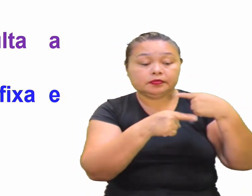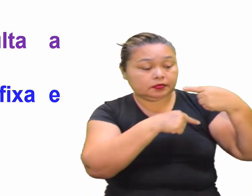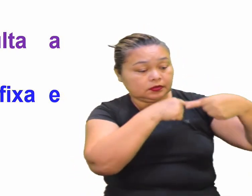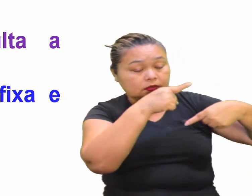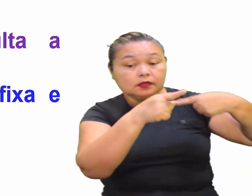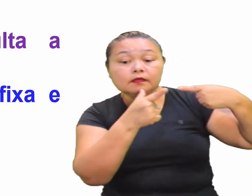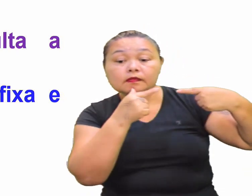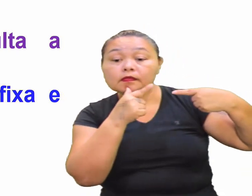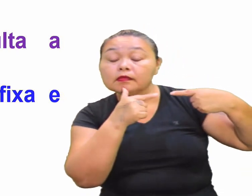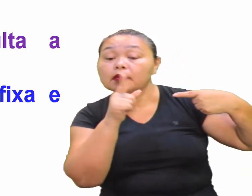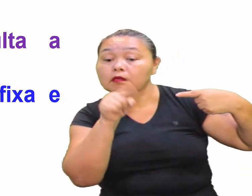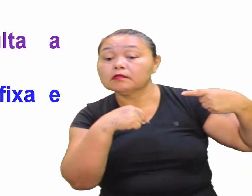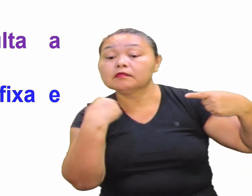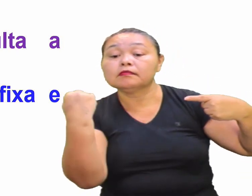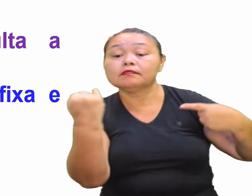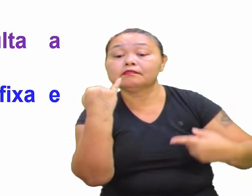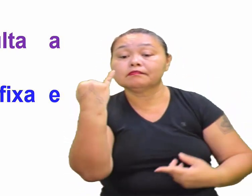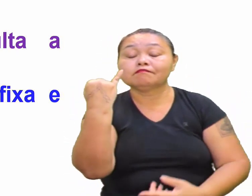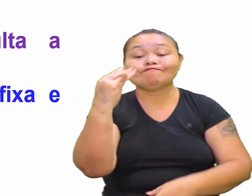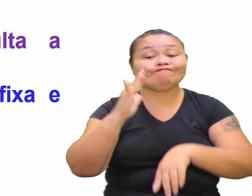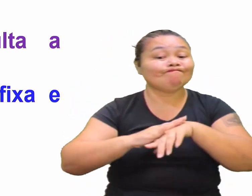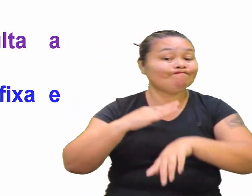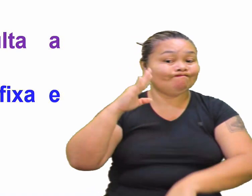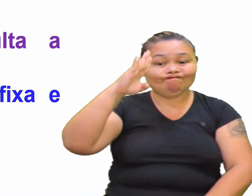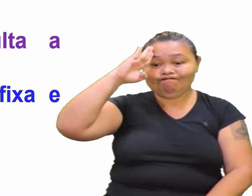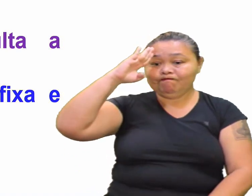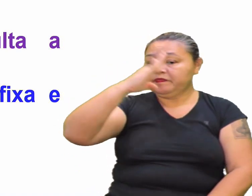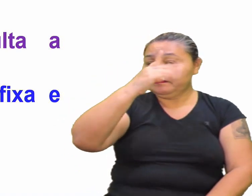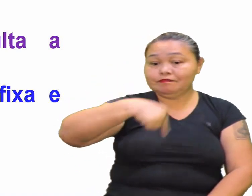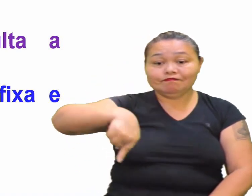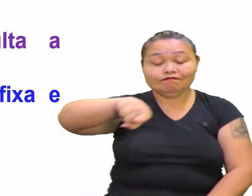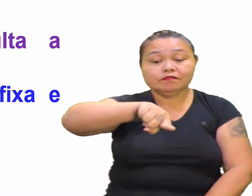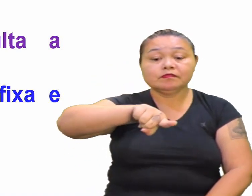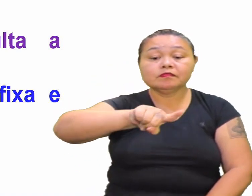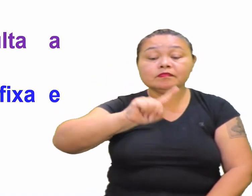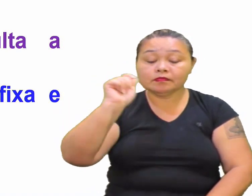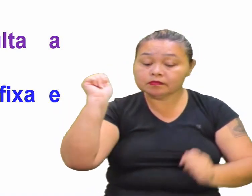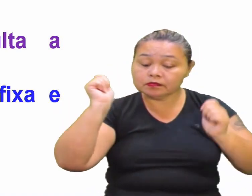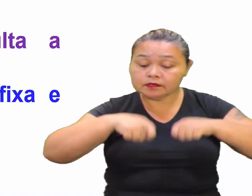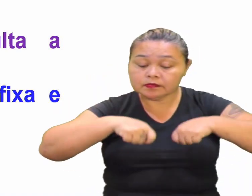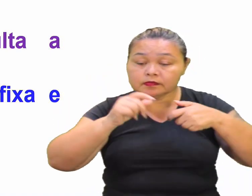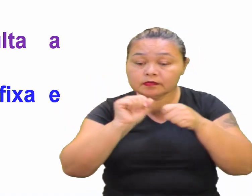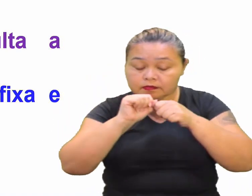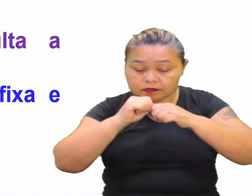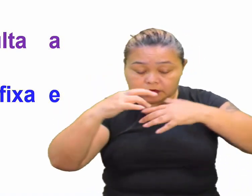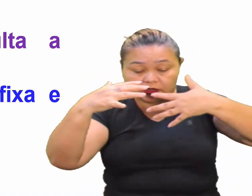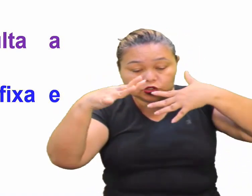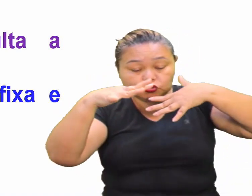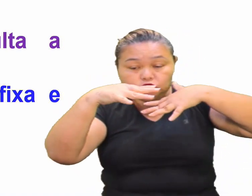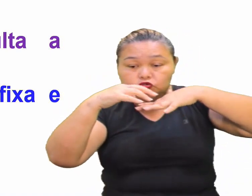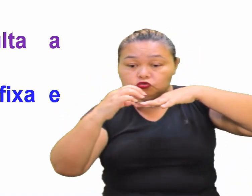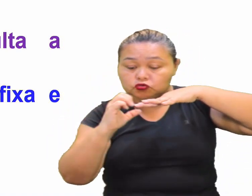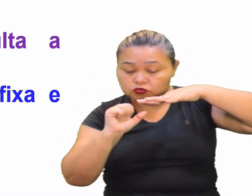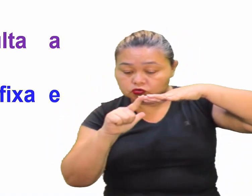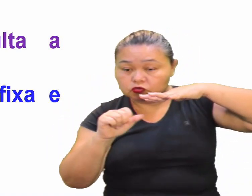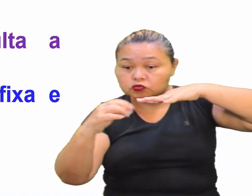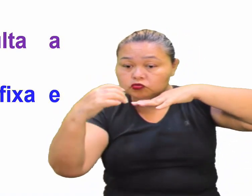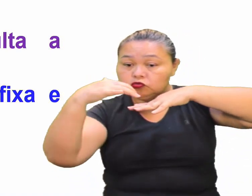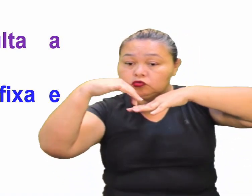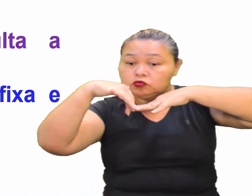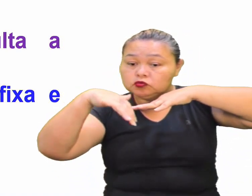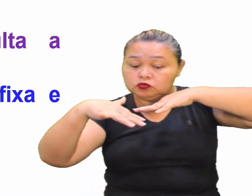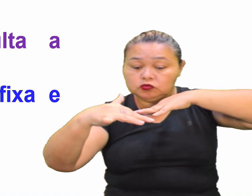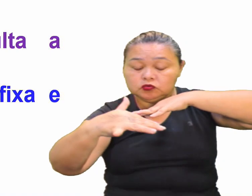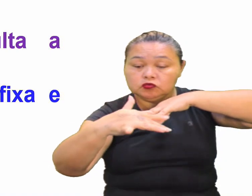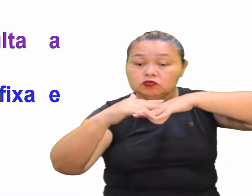ciclos biogeoquímicos, ele é fundamental para estar permitindo a infiltração do solo, a